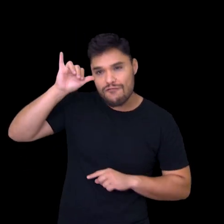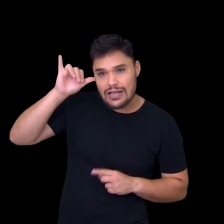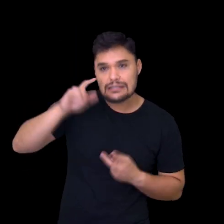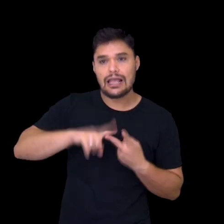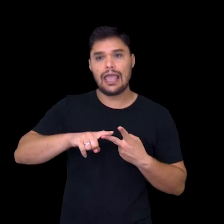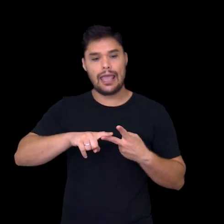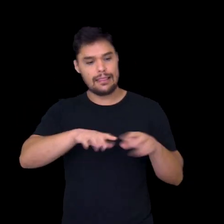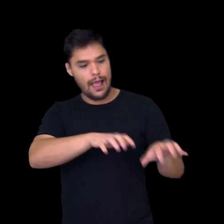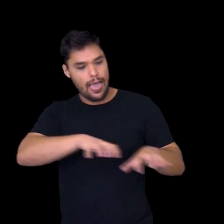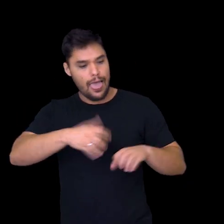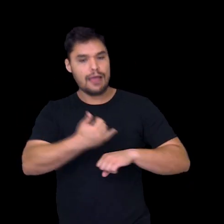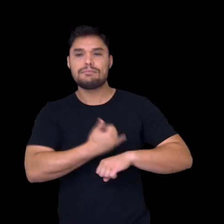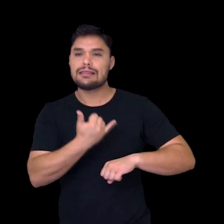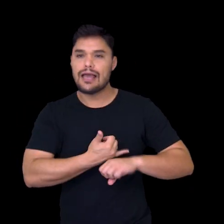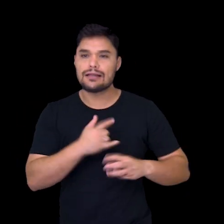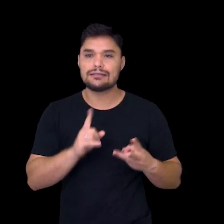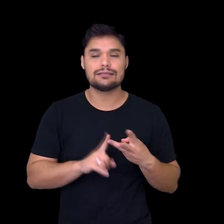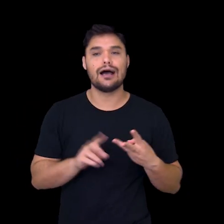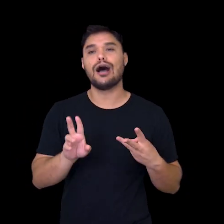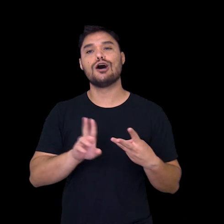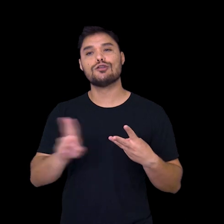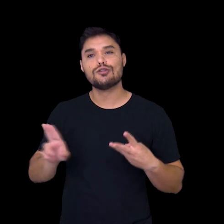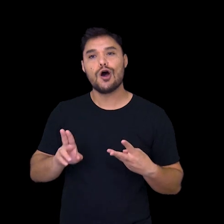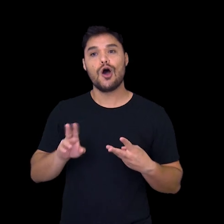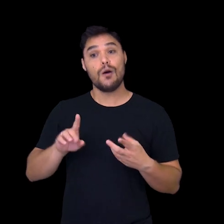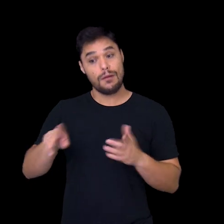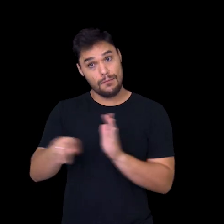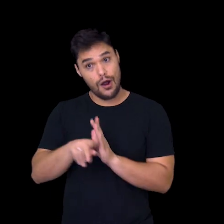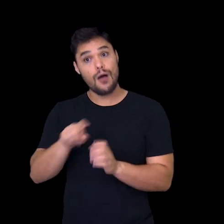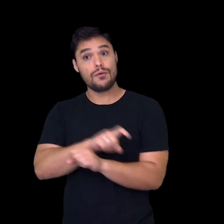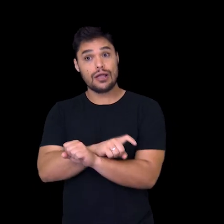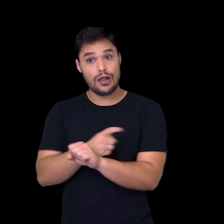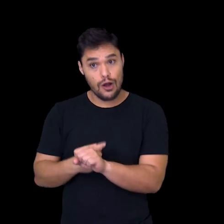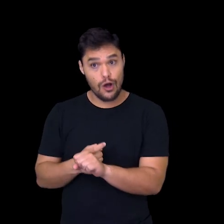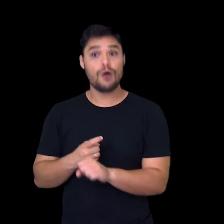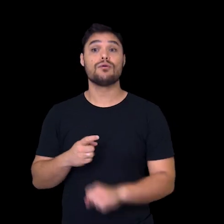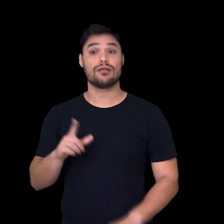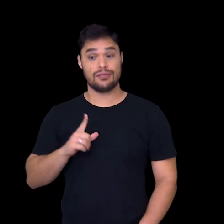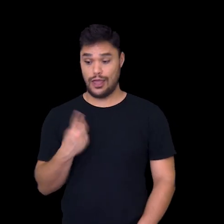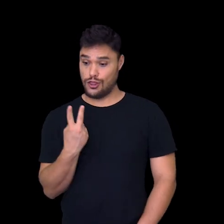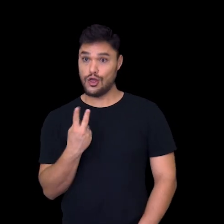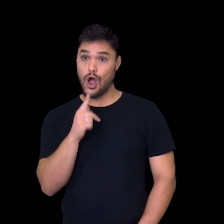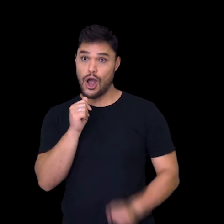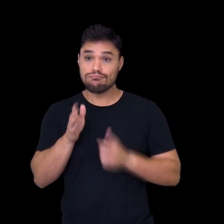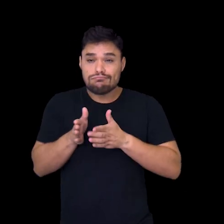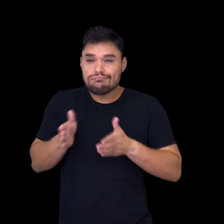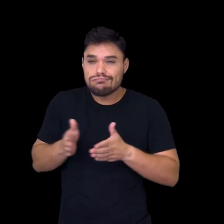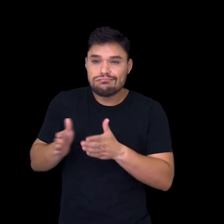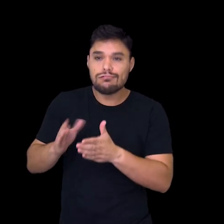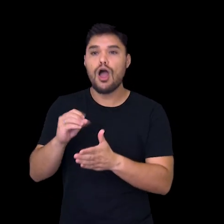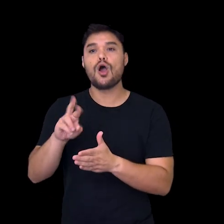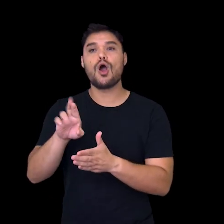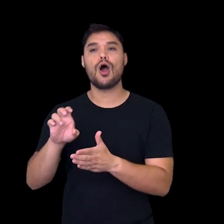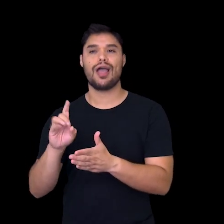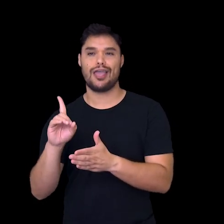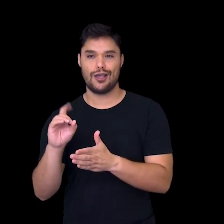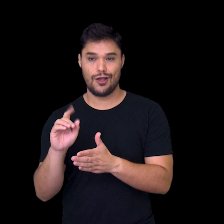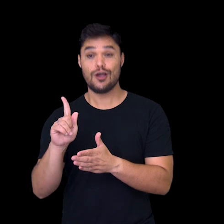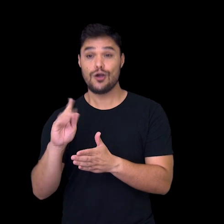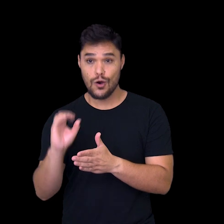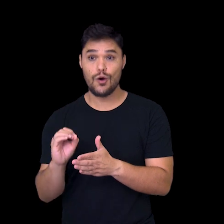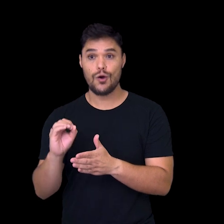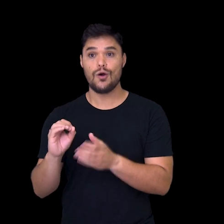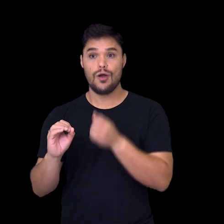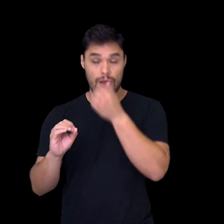relacionados à fazenda, à mineração, nomes relacionados a quilombos. Por exemplo, nós temos 2 córregos. Quais são?